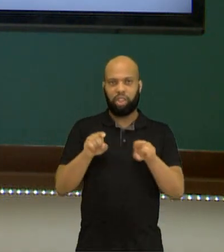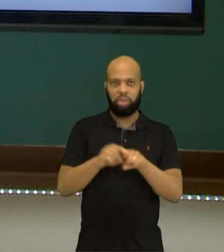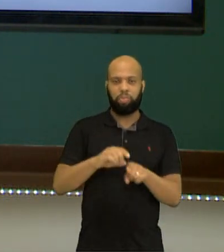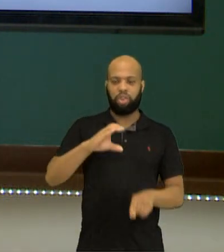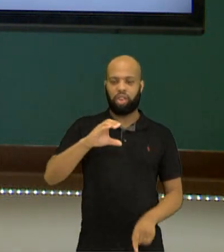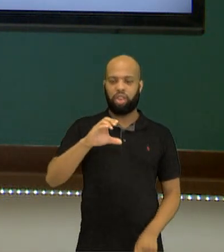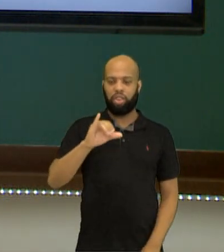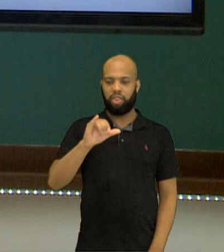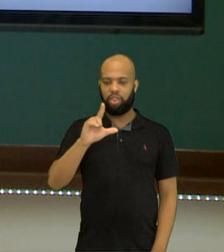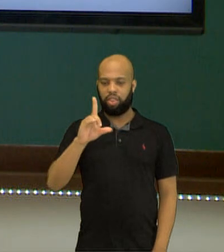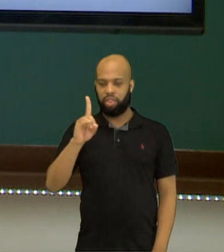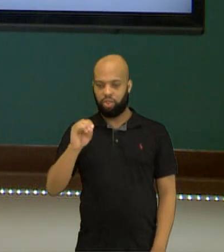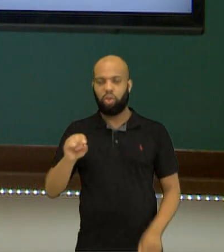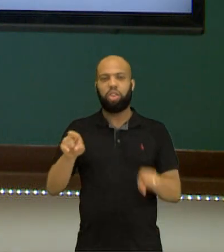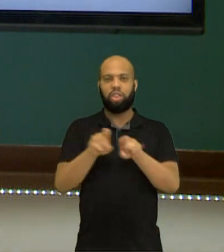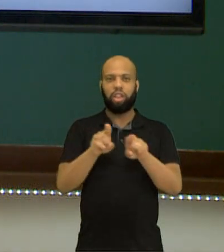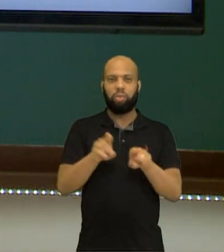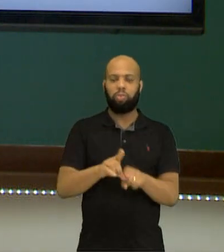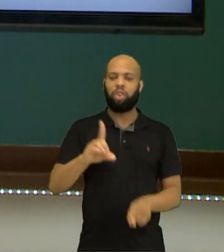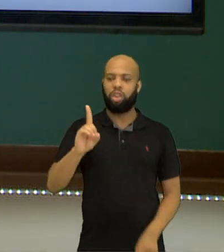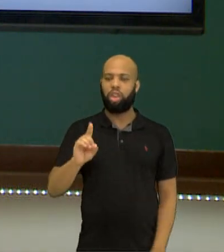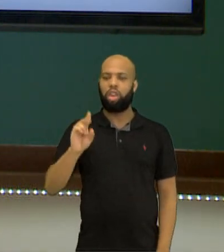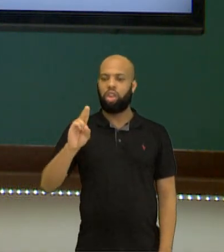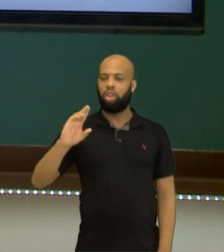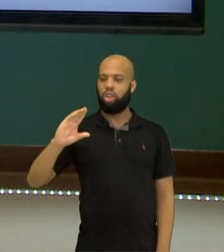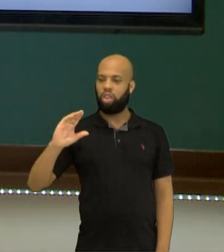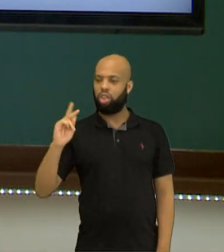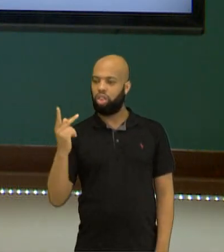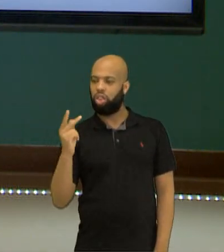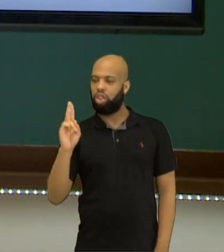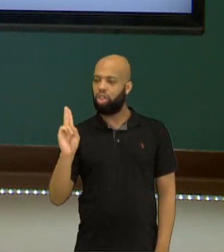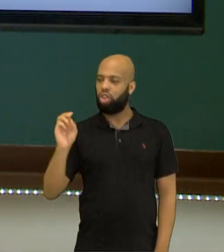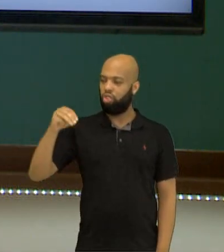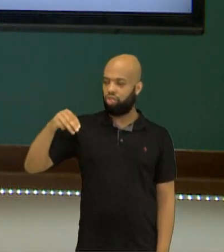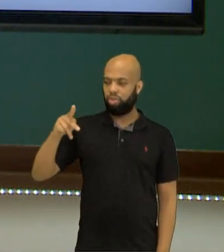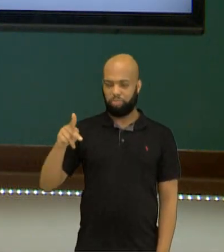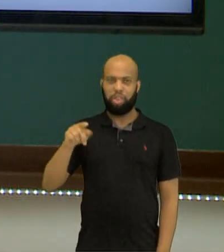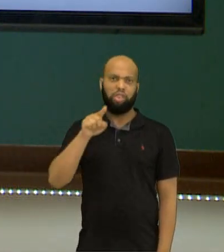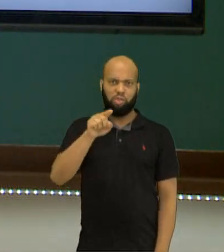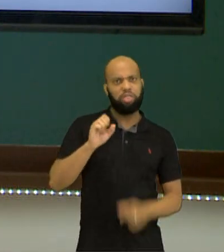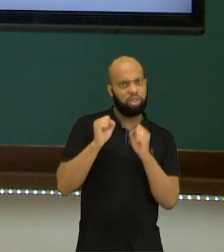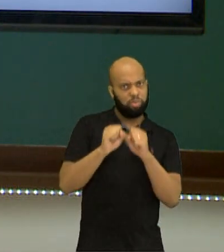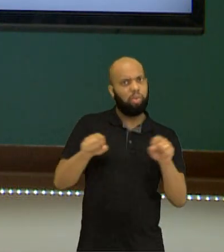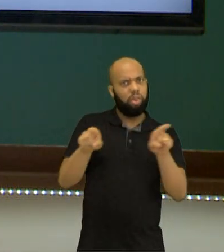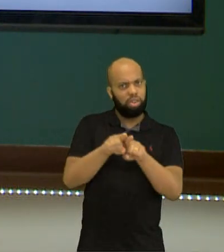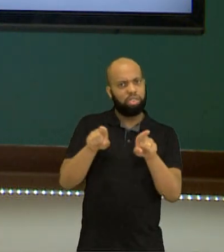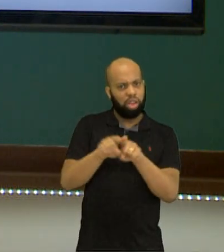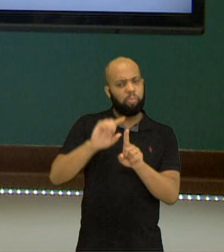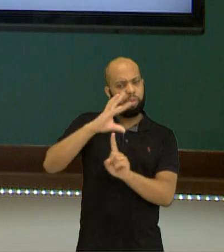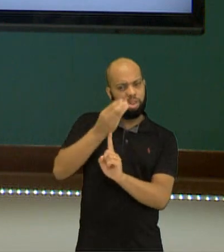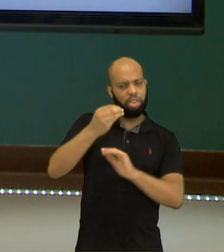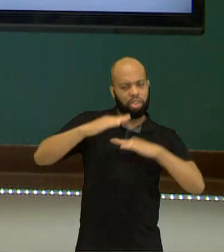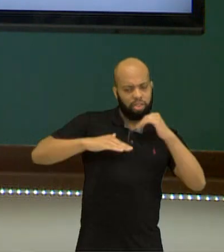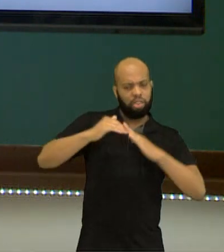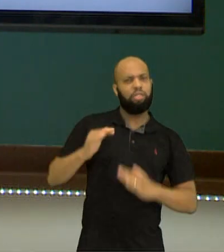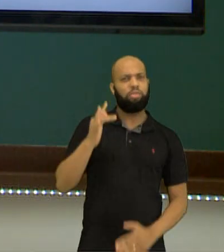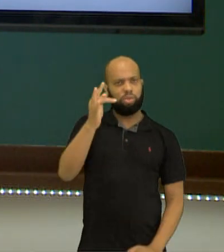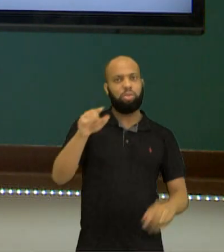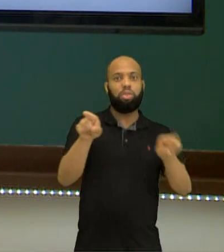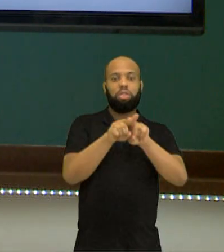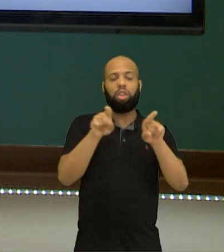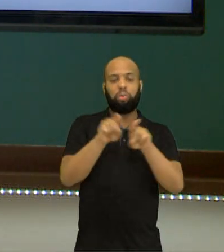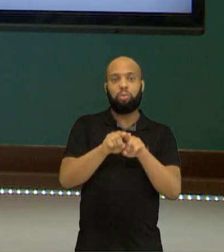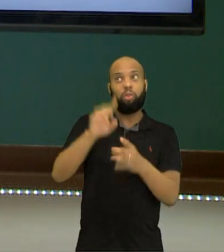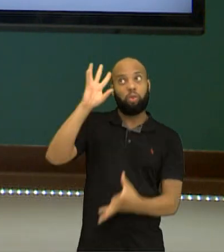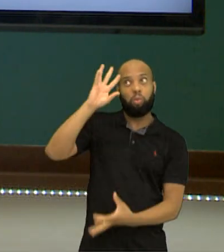galera, Marcel Duchamp, que trabalha com ready-made, arte conceitual. Quem sabe você também não desponta como um artista que faz uma